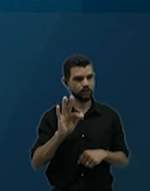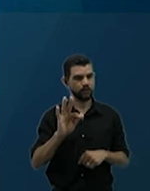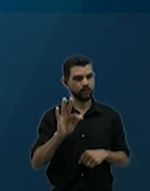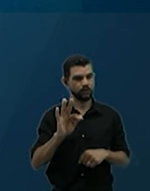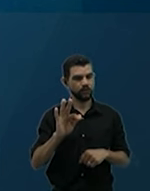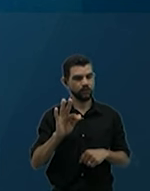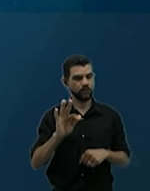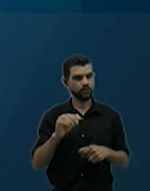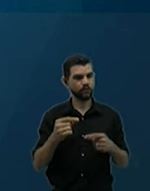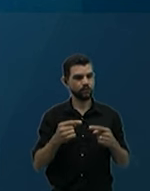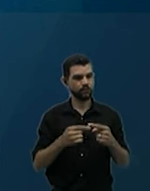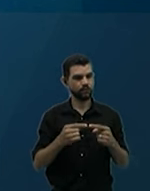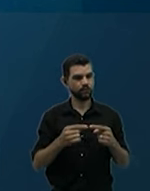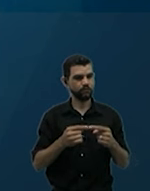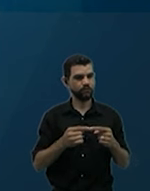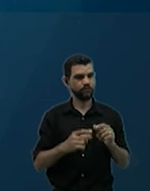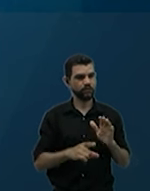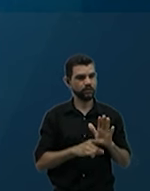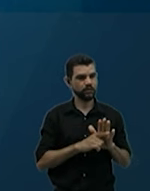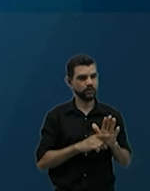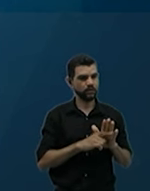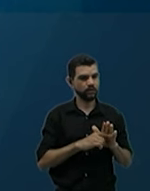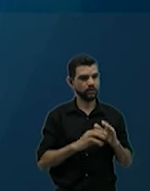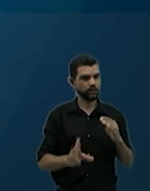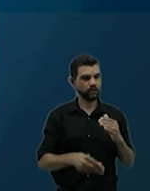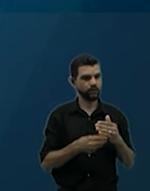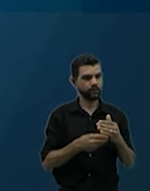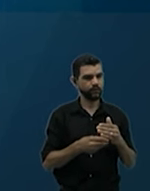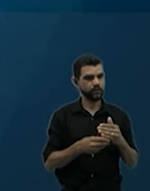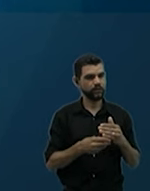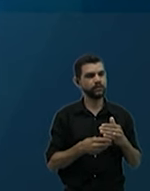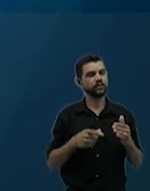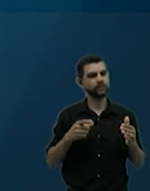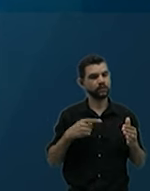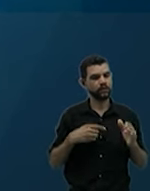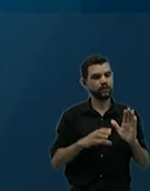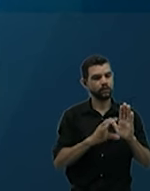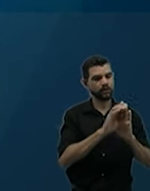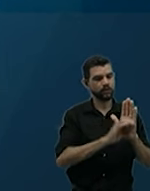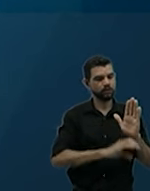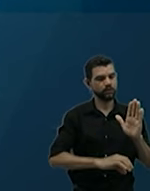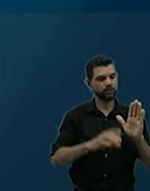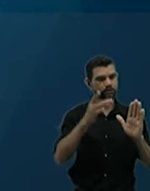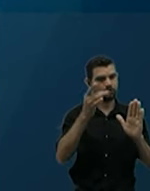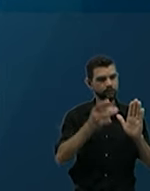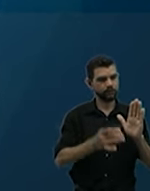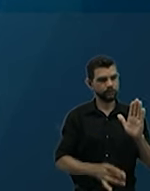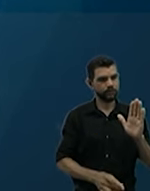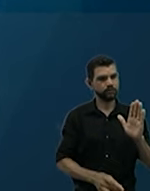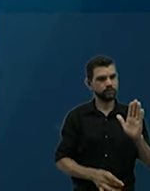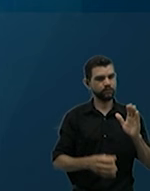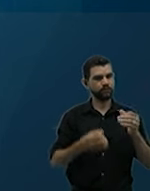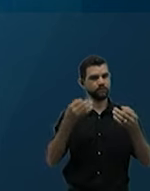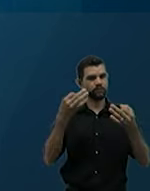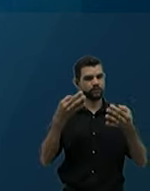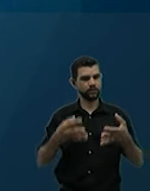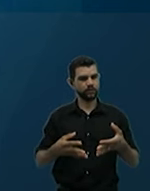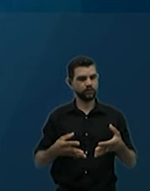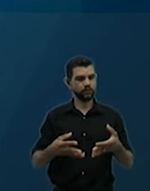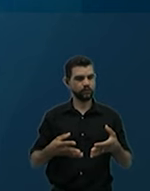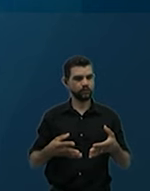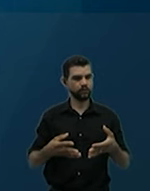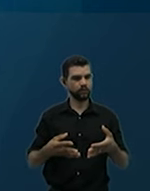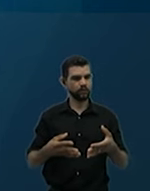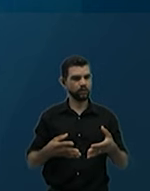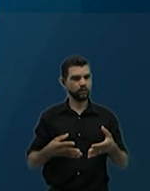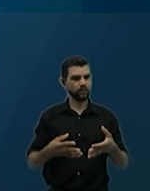dedicou capítulo específico para tratar do tema, discorrendo sobre suas modalidades e esclarecendo que a